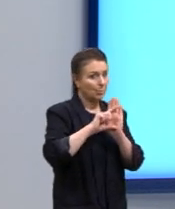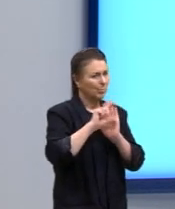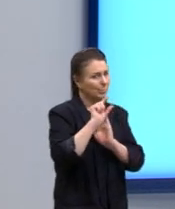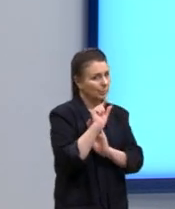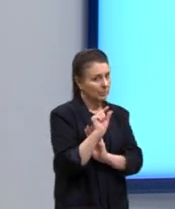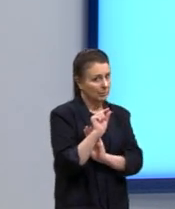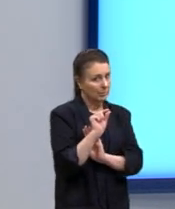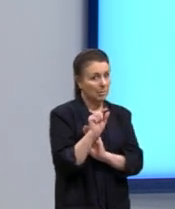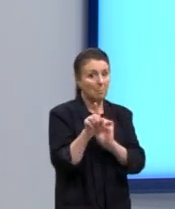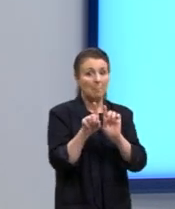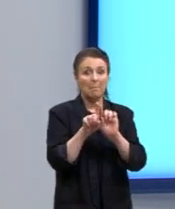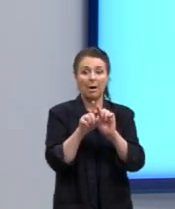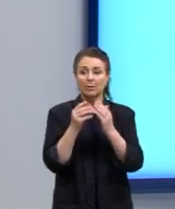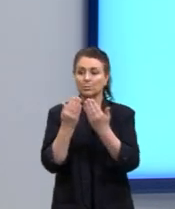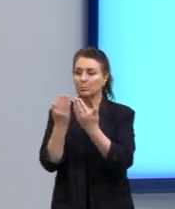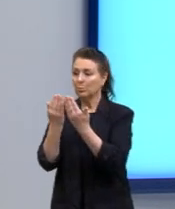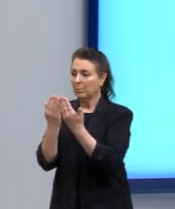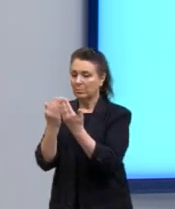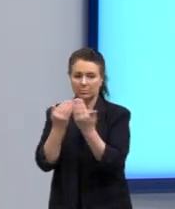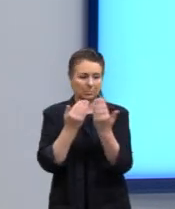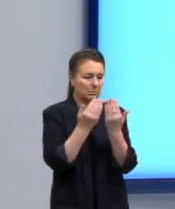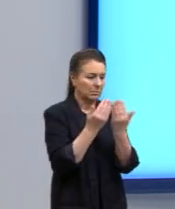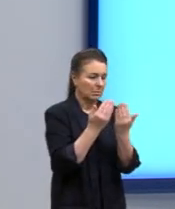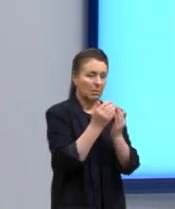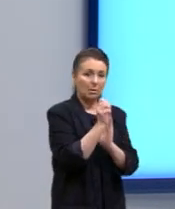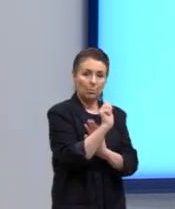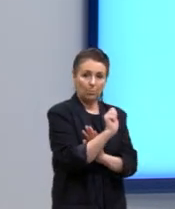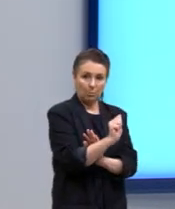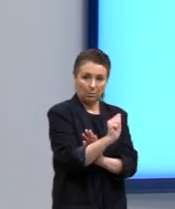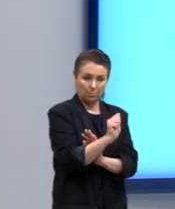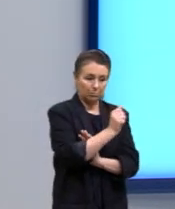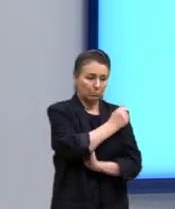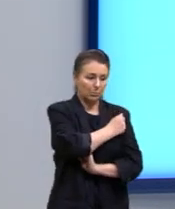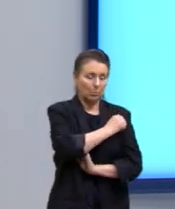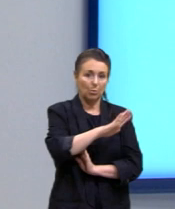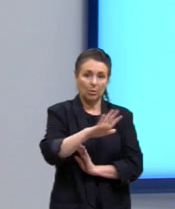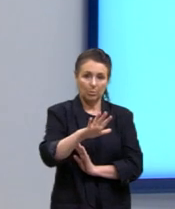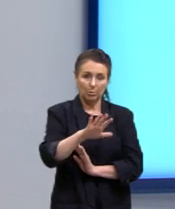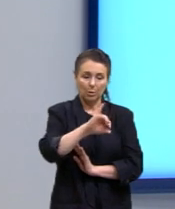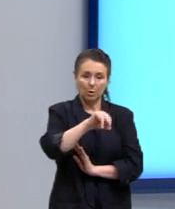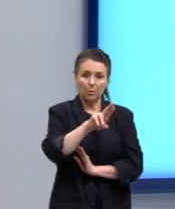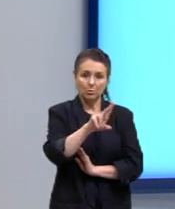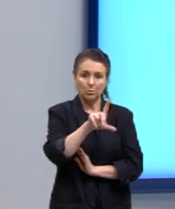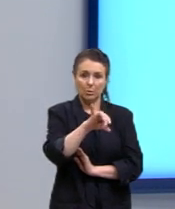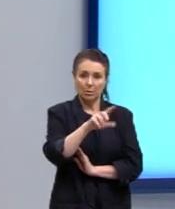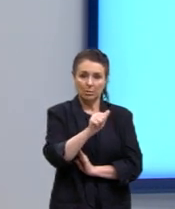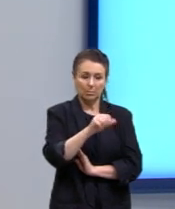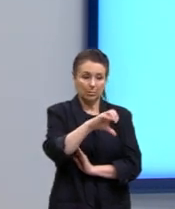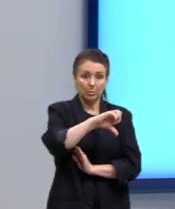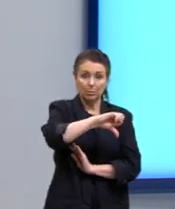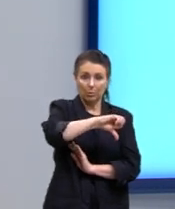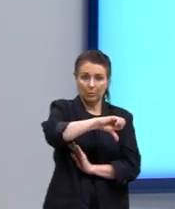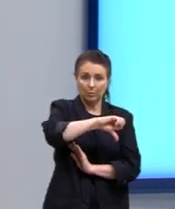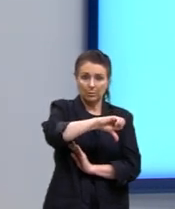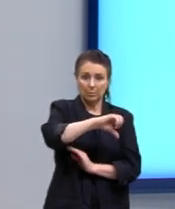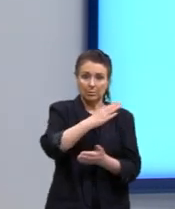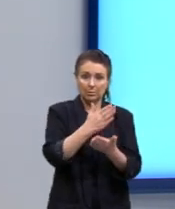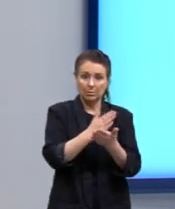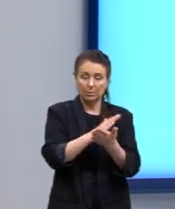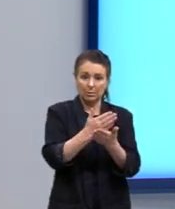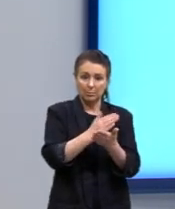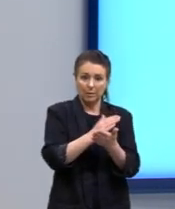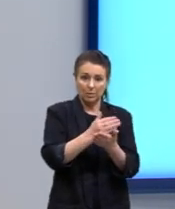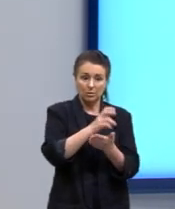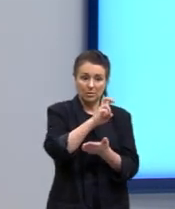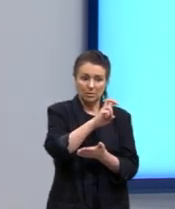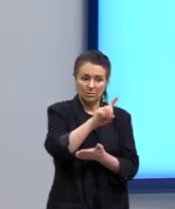for comparar ali na turma a nós temos alunos ali a Júlia que tava com 9 e a média da turma